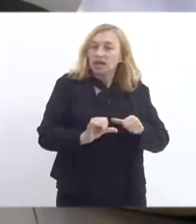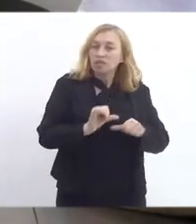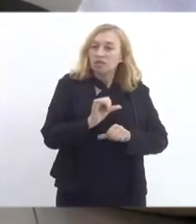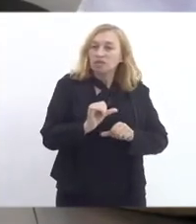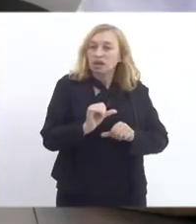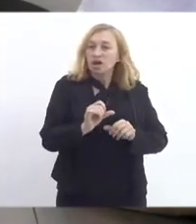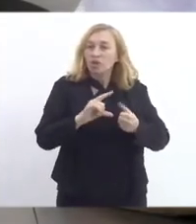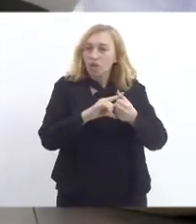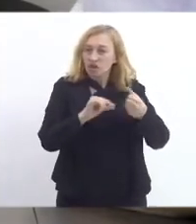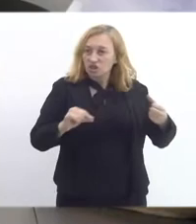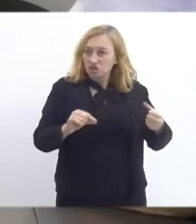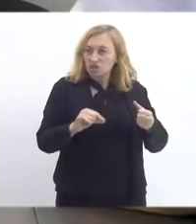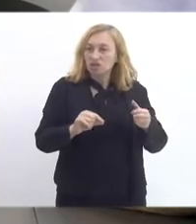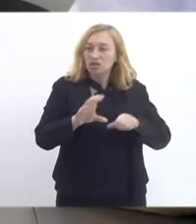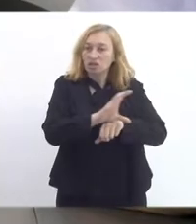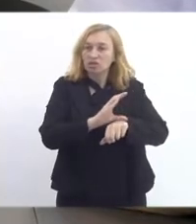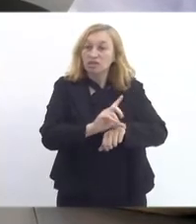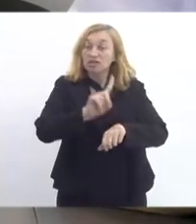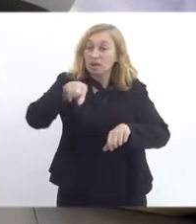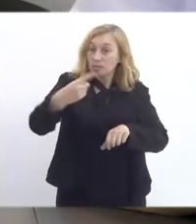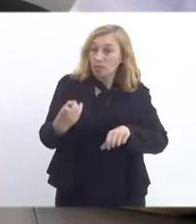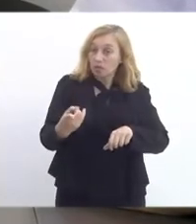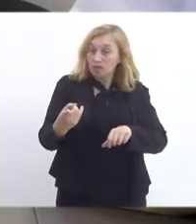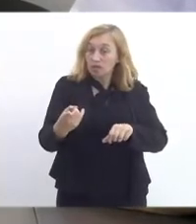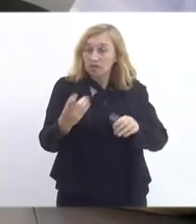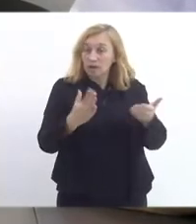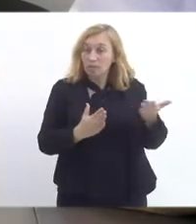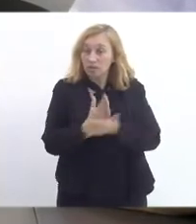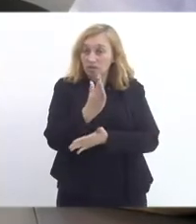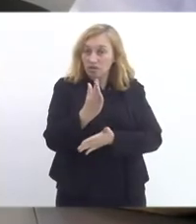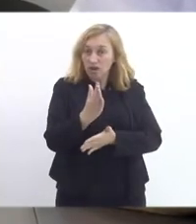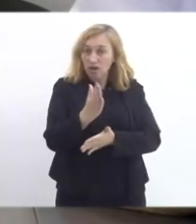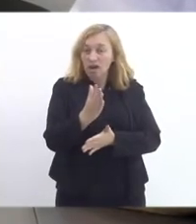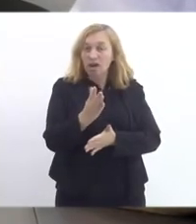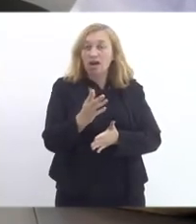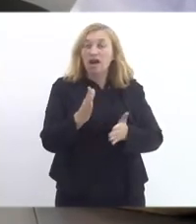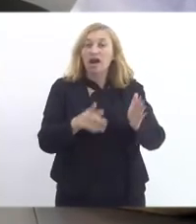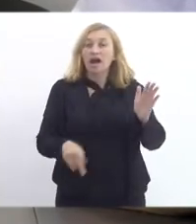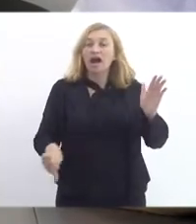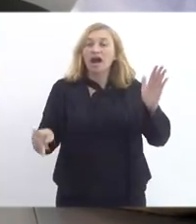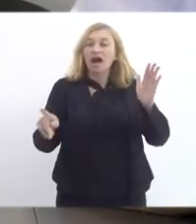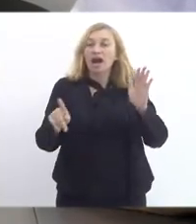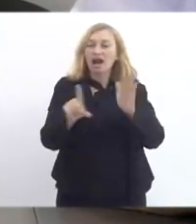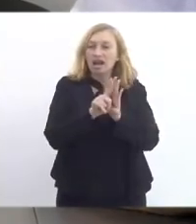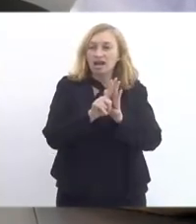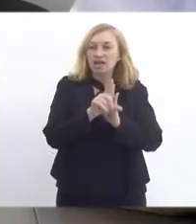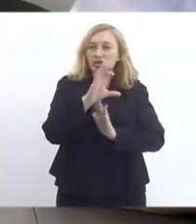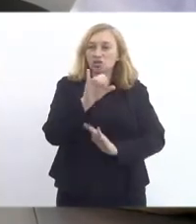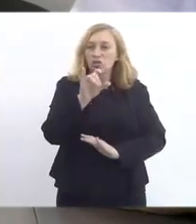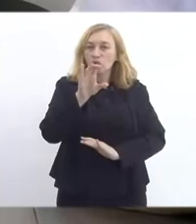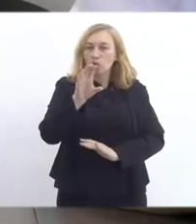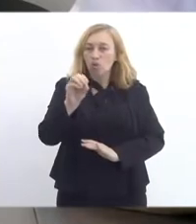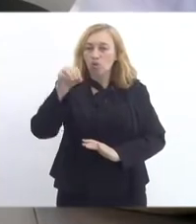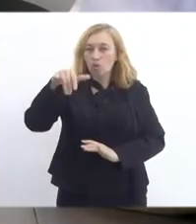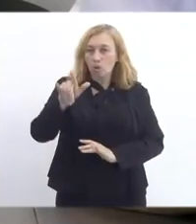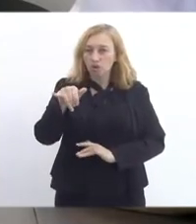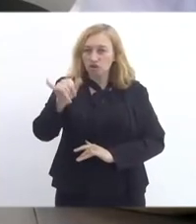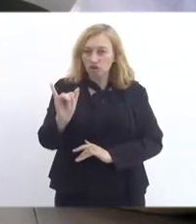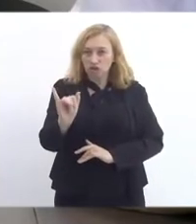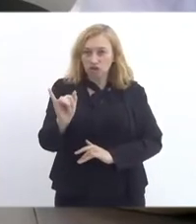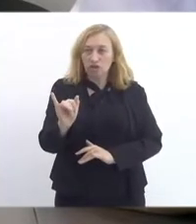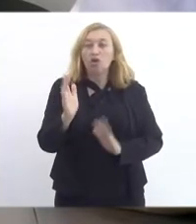Constituição e depois aprovar a lei do Conde, porque hoje, do Conte, Conte Bittencourt, hoje tem um artigo da